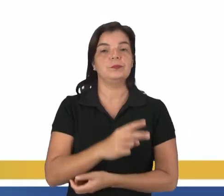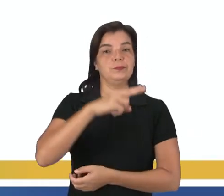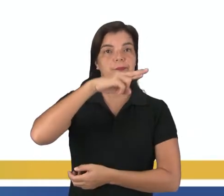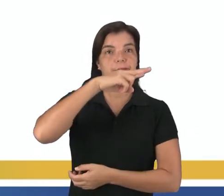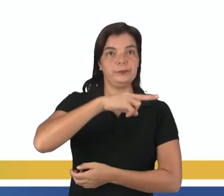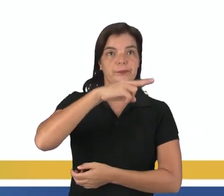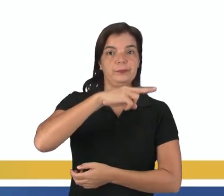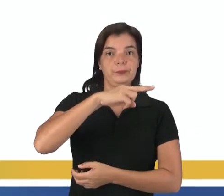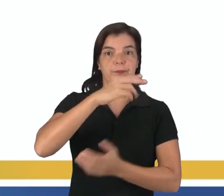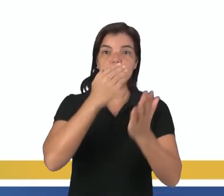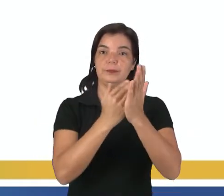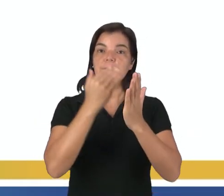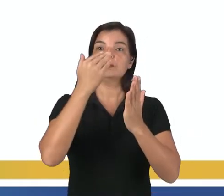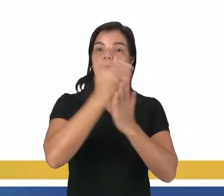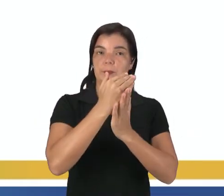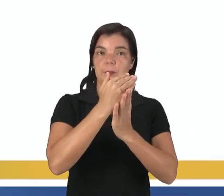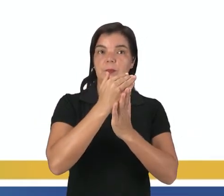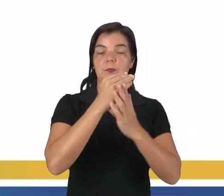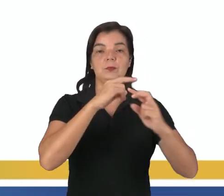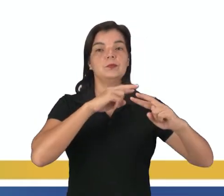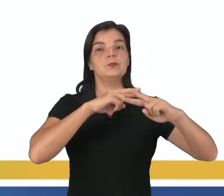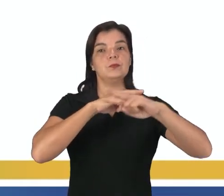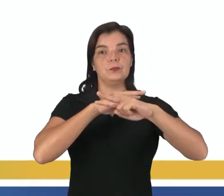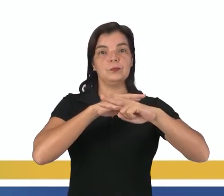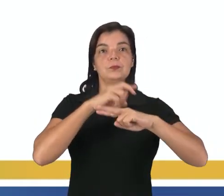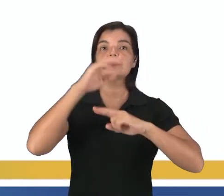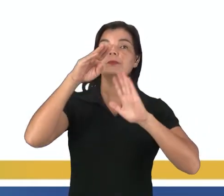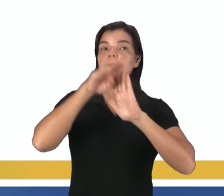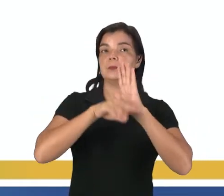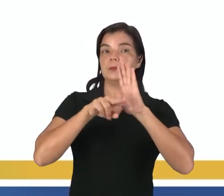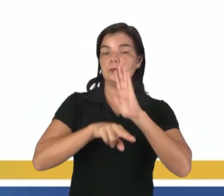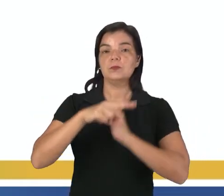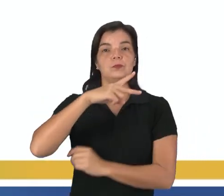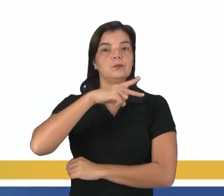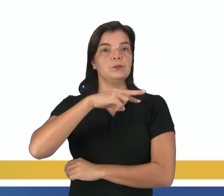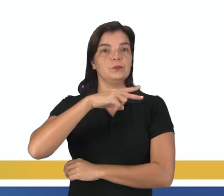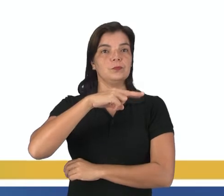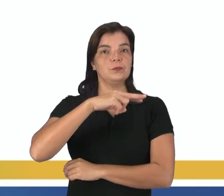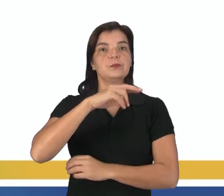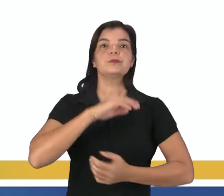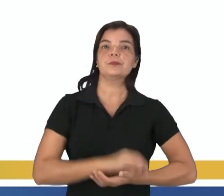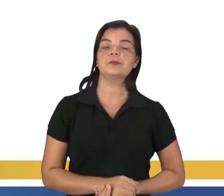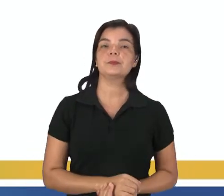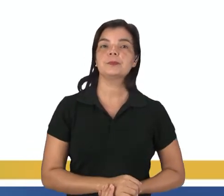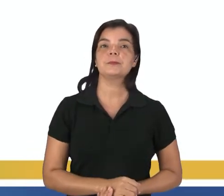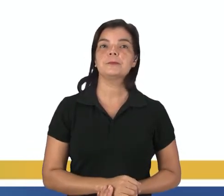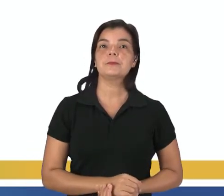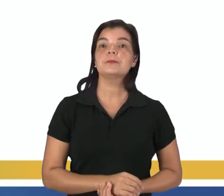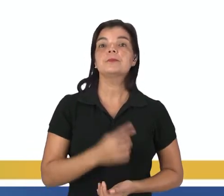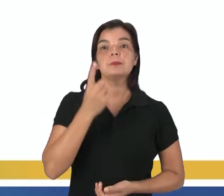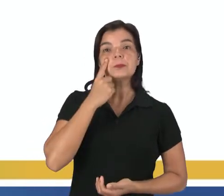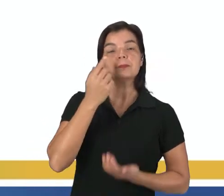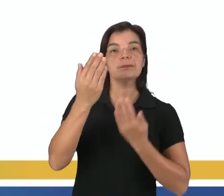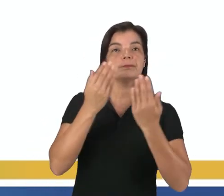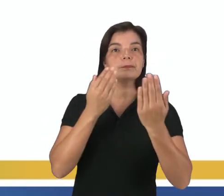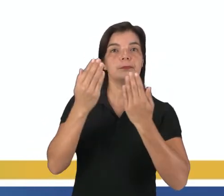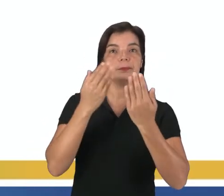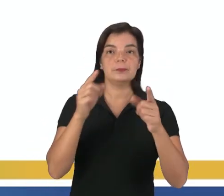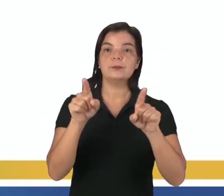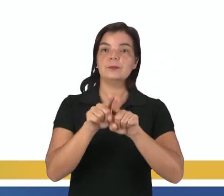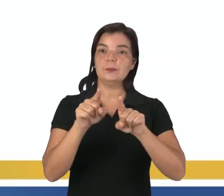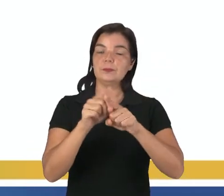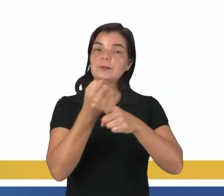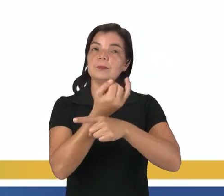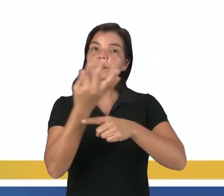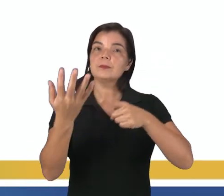símbolos de maior que, menor que e igual, certo? Então, nós vamos comparar as